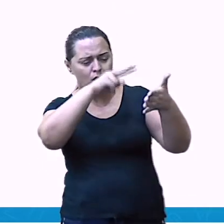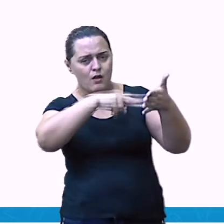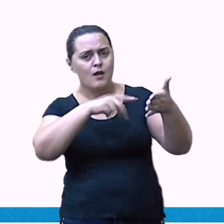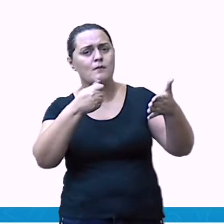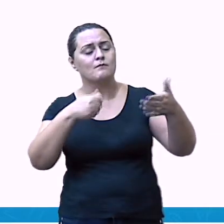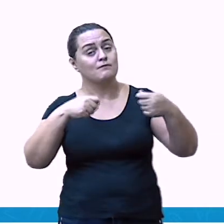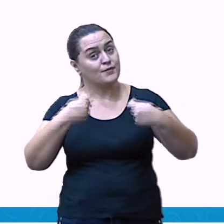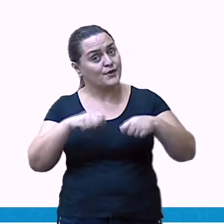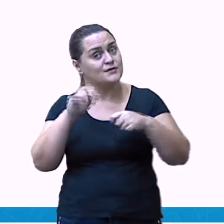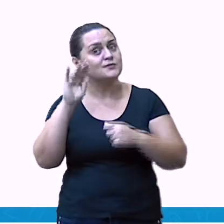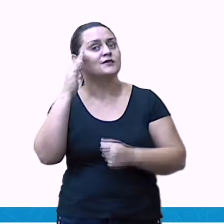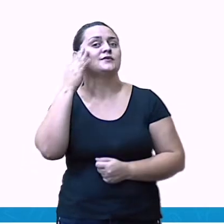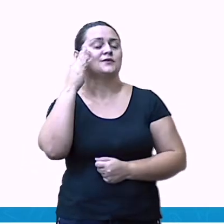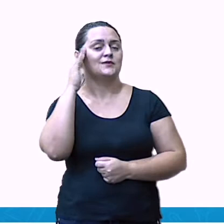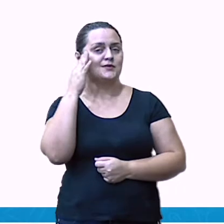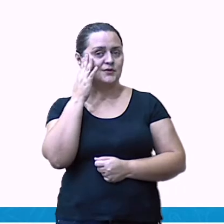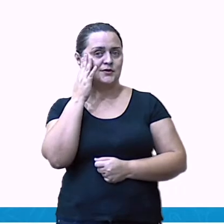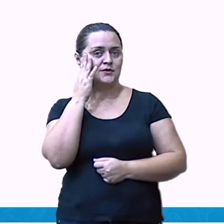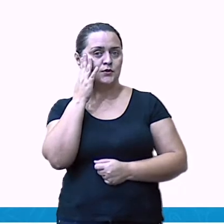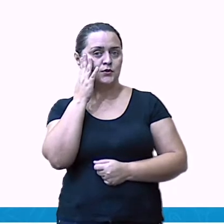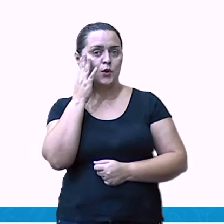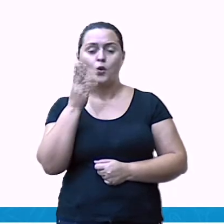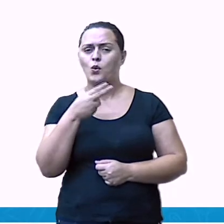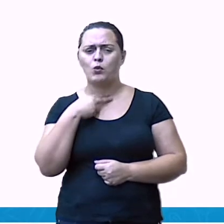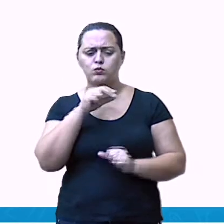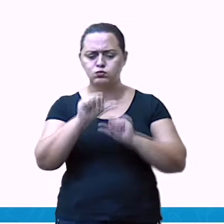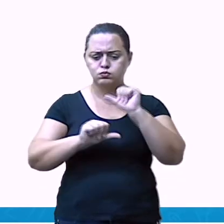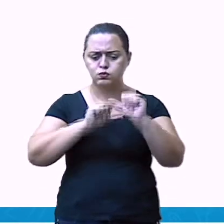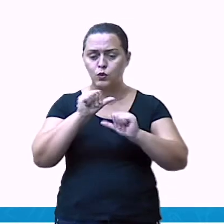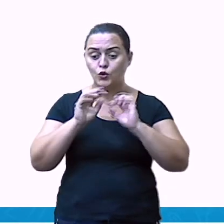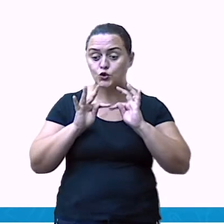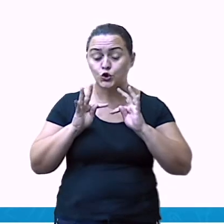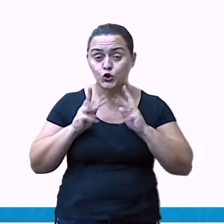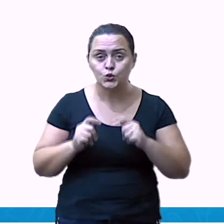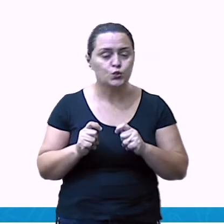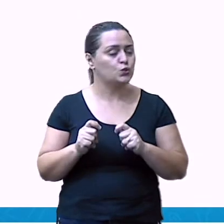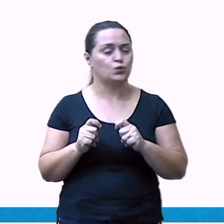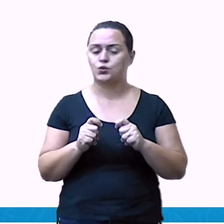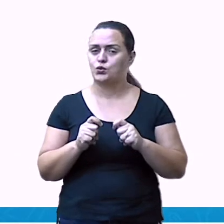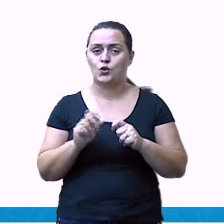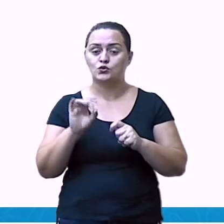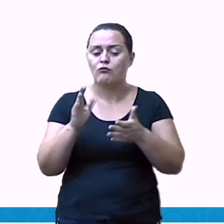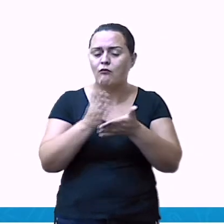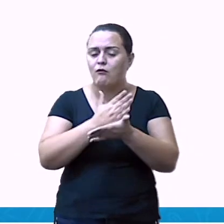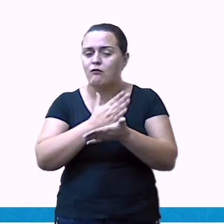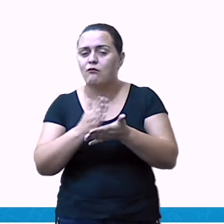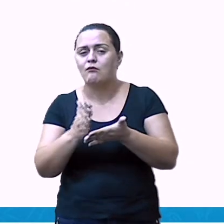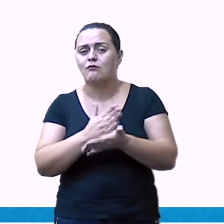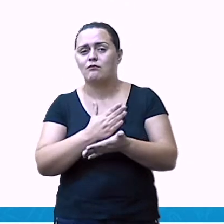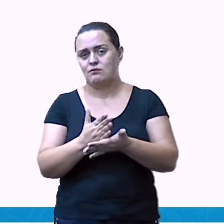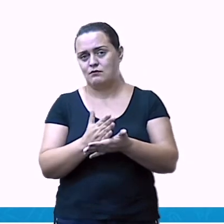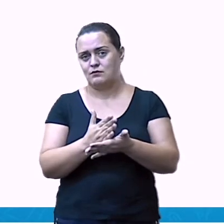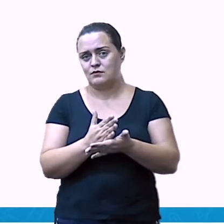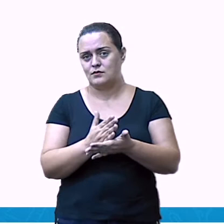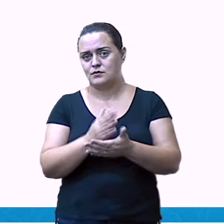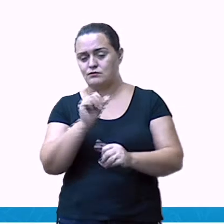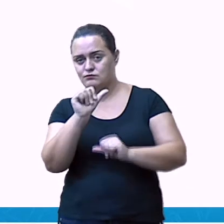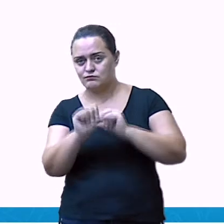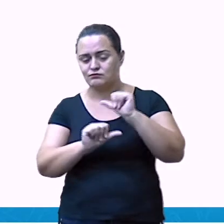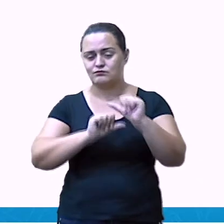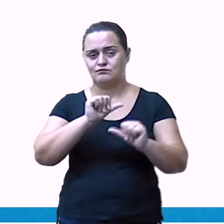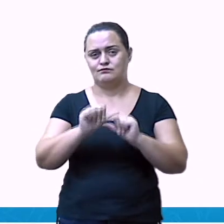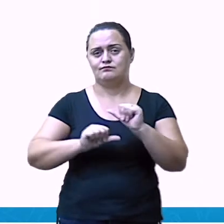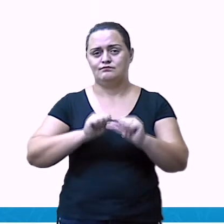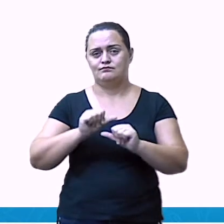Do início ao fim, você vai fazer modificações em alguns elementos. Verifique qual será o rumo